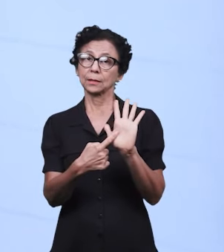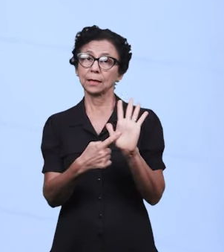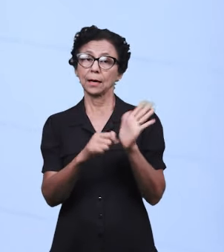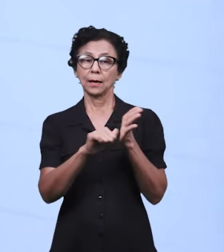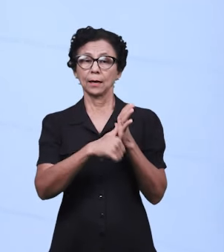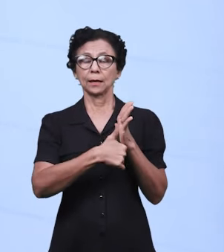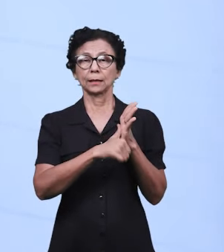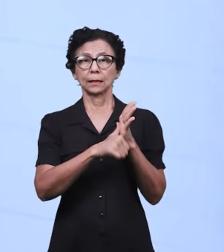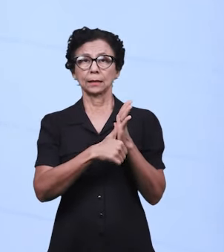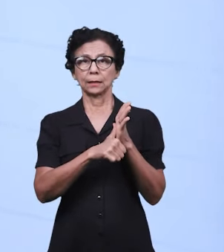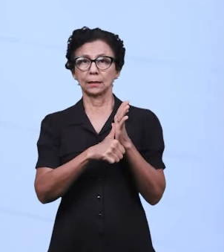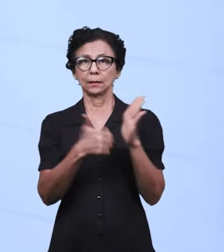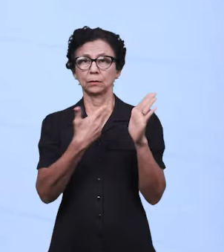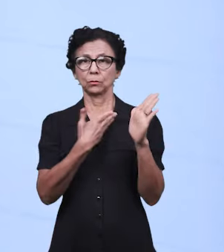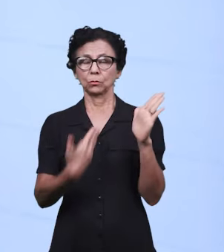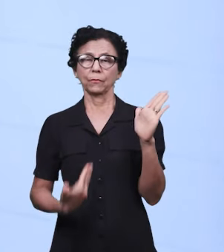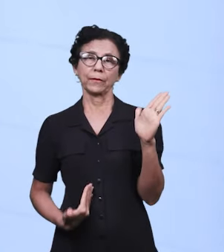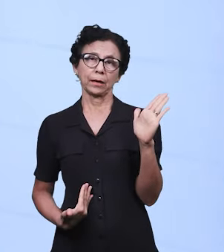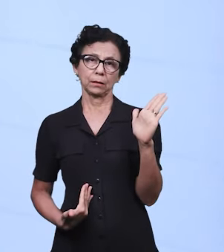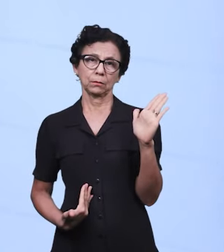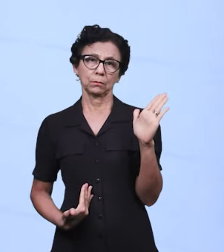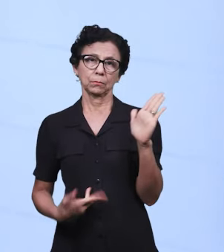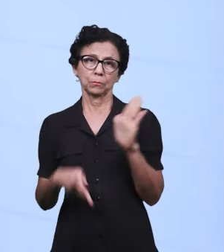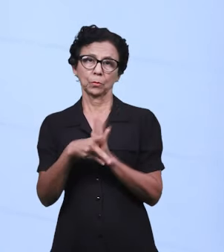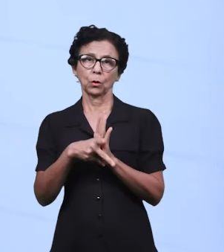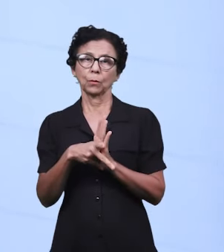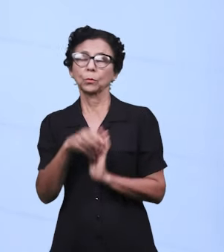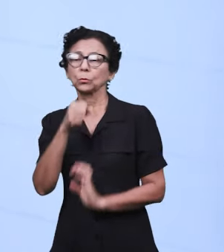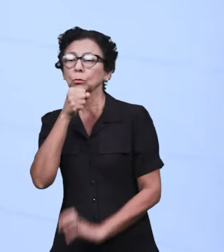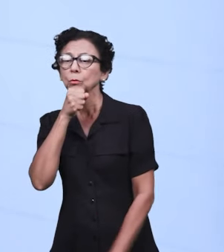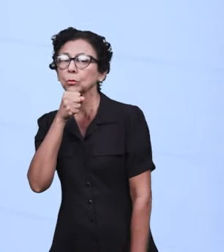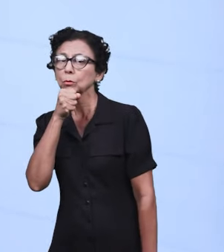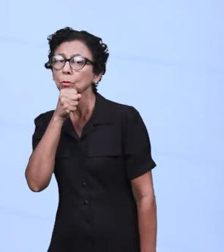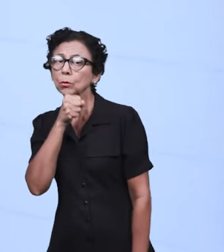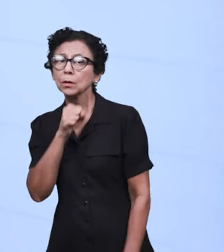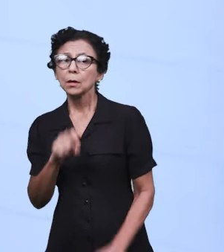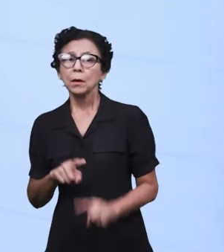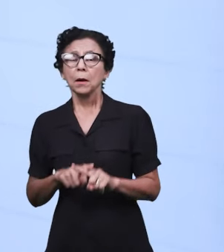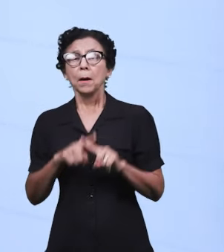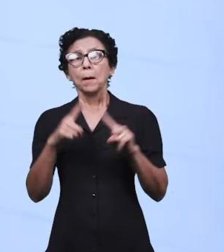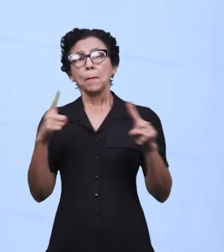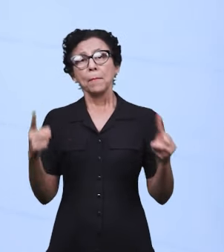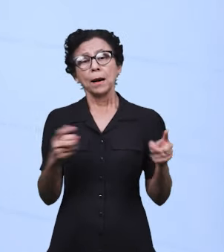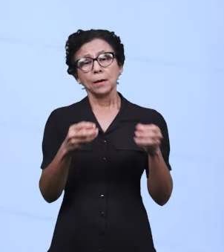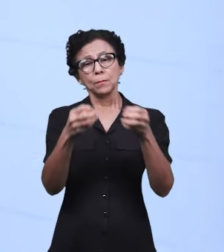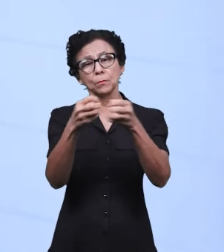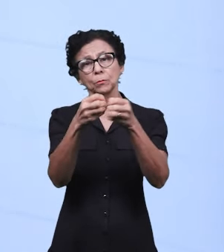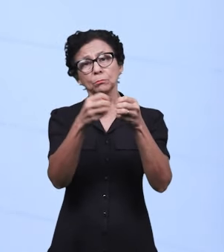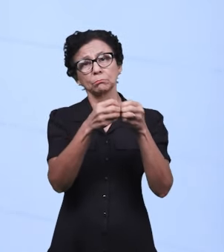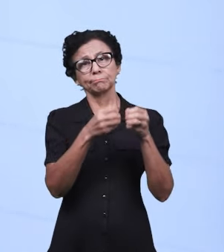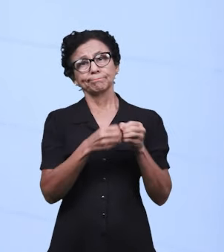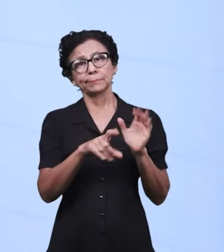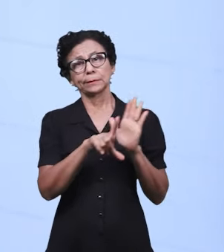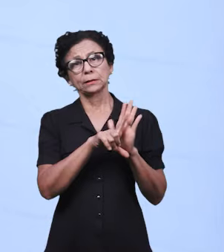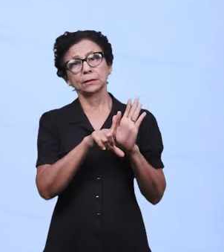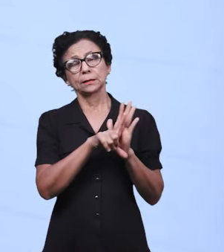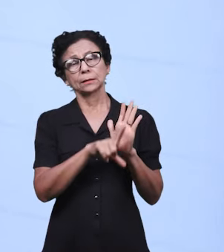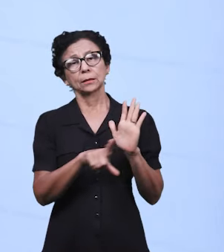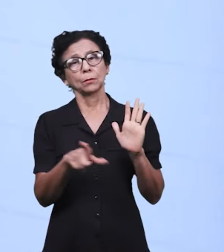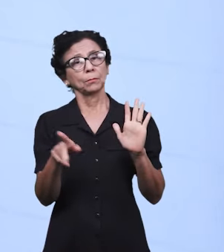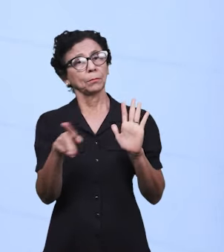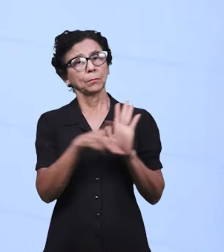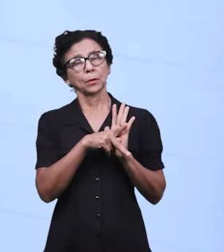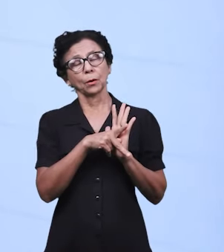que é emitida pelo governo federal. Mas cada município tem a sua legislação própria e